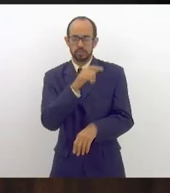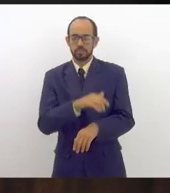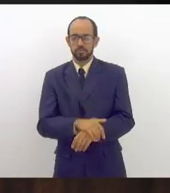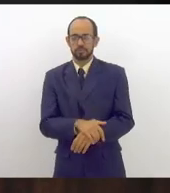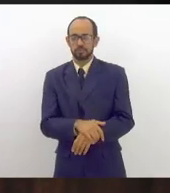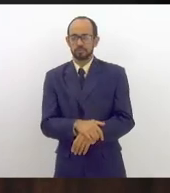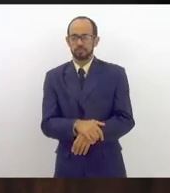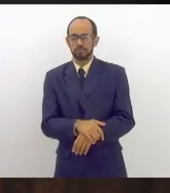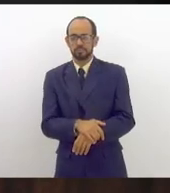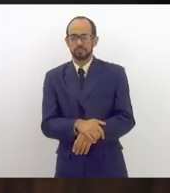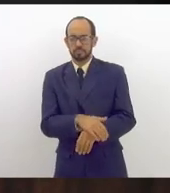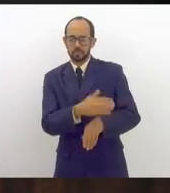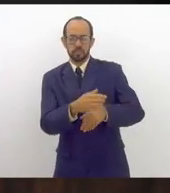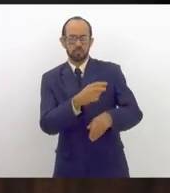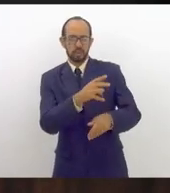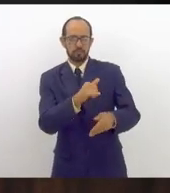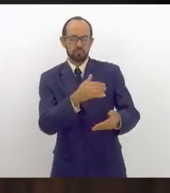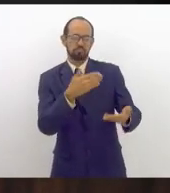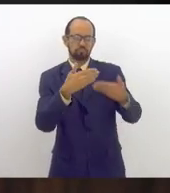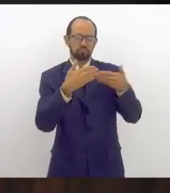para a gente trocar uma ideia.